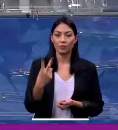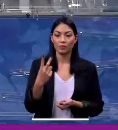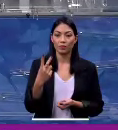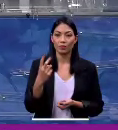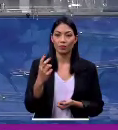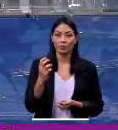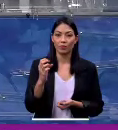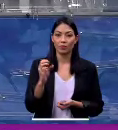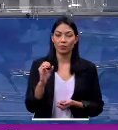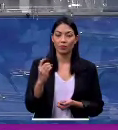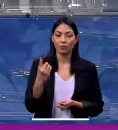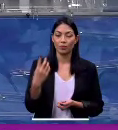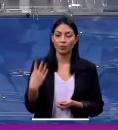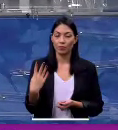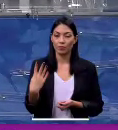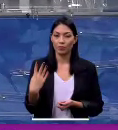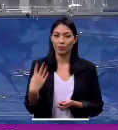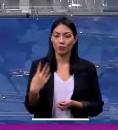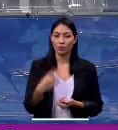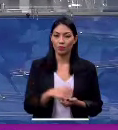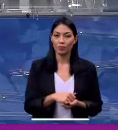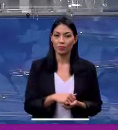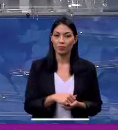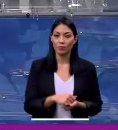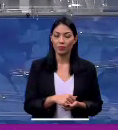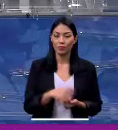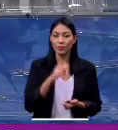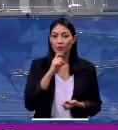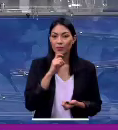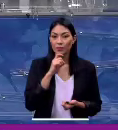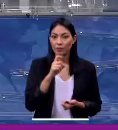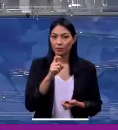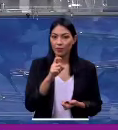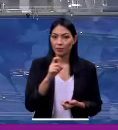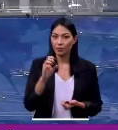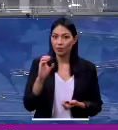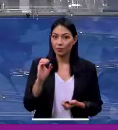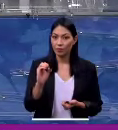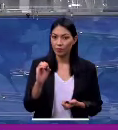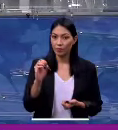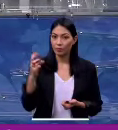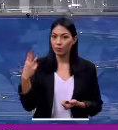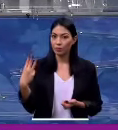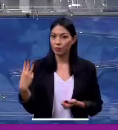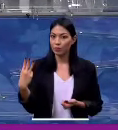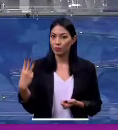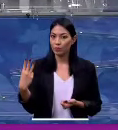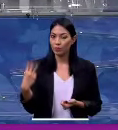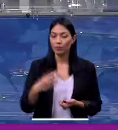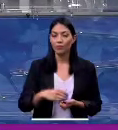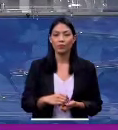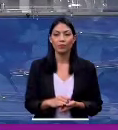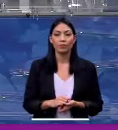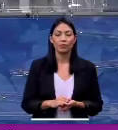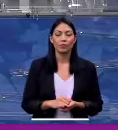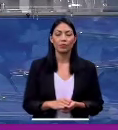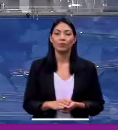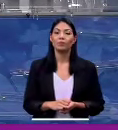2014 da Loto Fácil. Bola verde, número 03. Verde, 03.